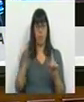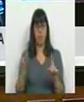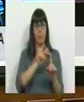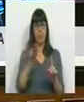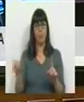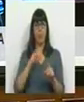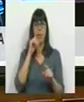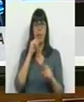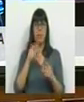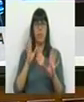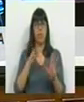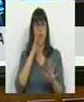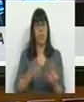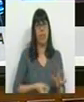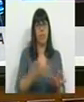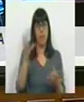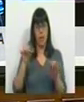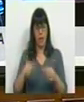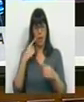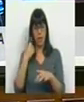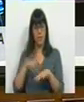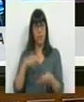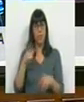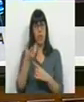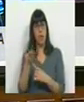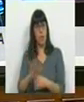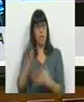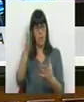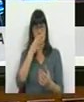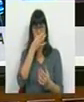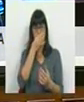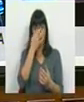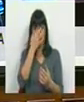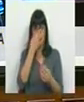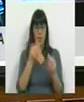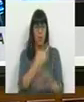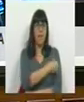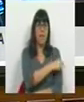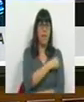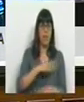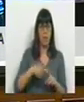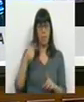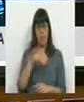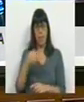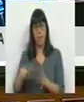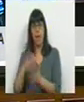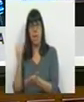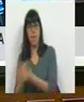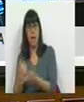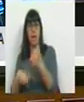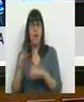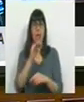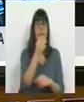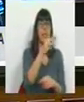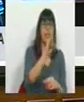que é uma questão que já referiu várias vezes aqui em plenário. O Sr. Ministro é um exemplo disso, porque esteve no Santa Maria, foi presidente da PPP de Cascais, depois foi para